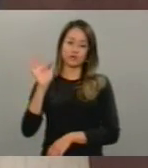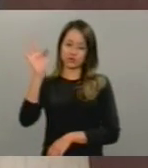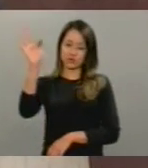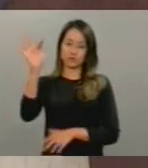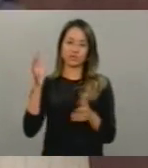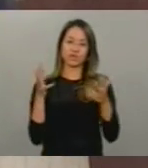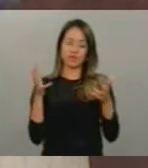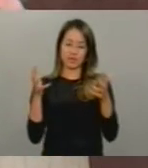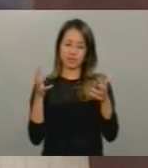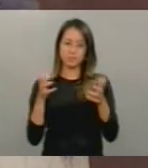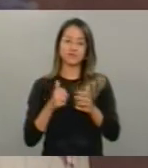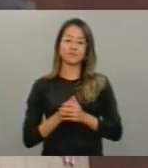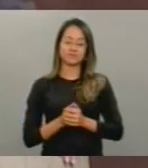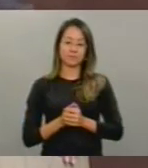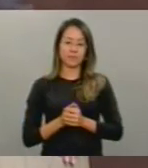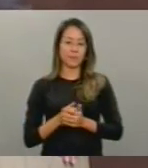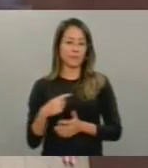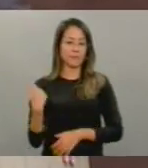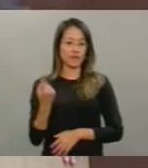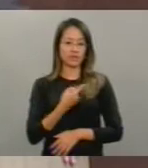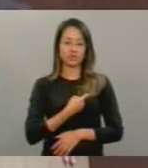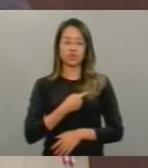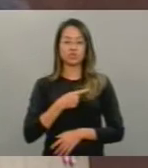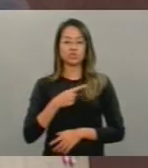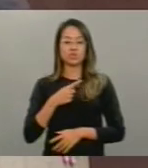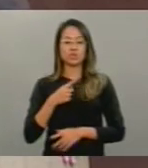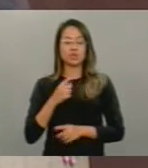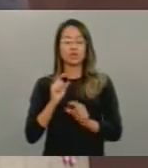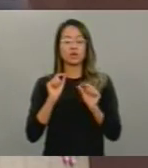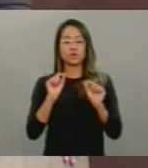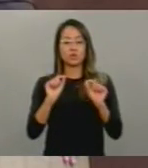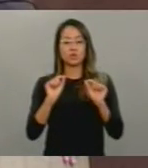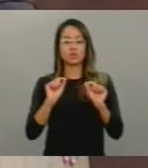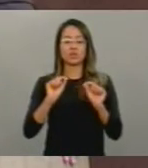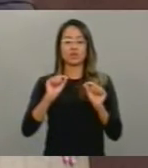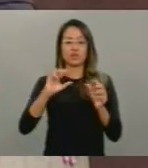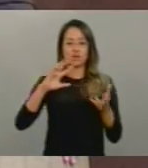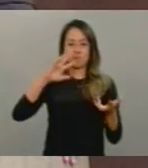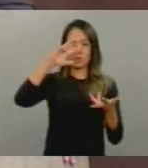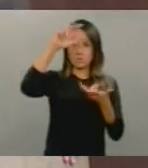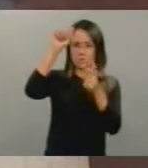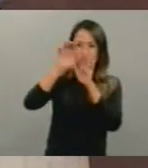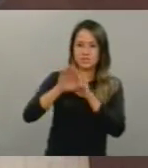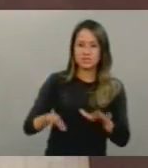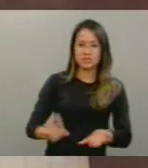superação. Nós não seremos uma humanidade inteira se uma parcela dela vive a dor.